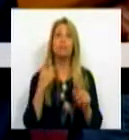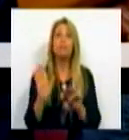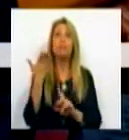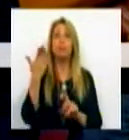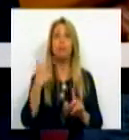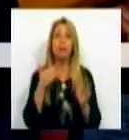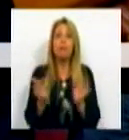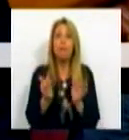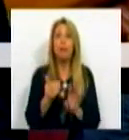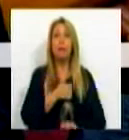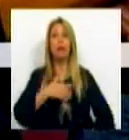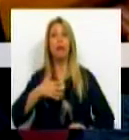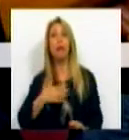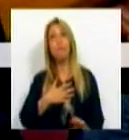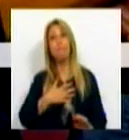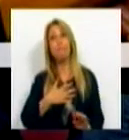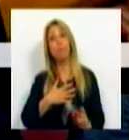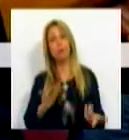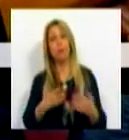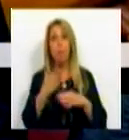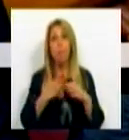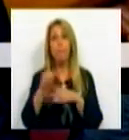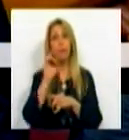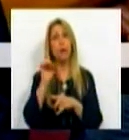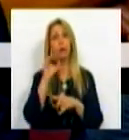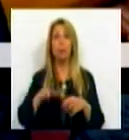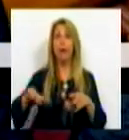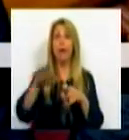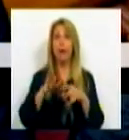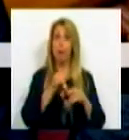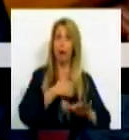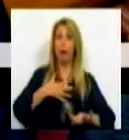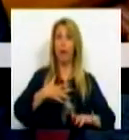que fazem parte, são uma parte importante do nosso tecido empresarial.